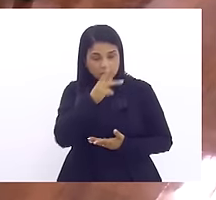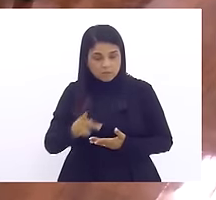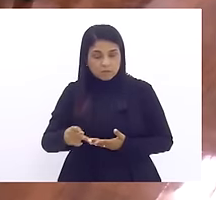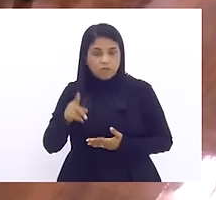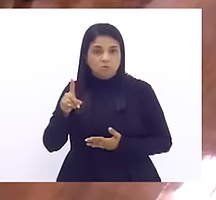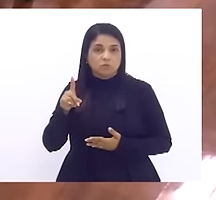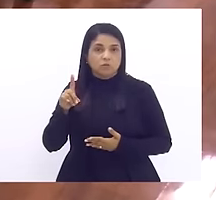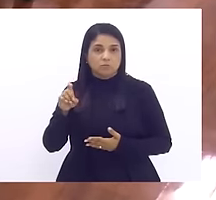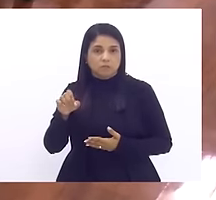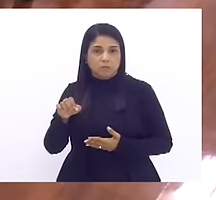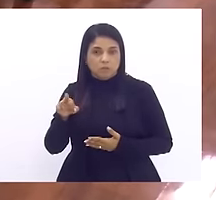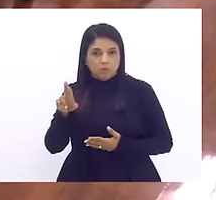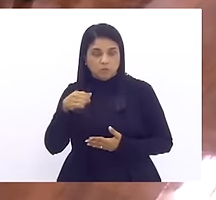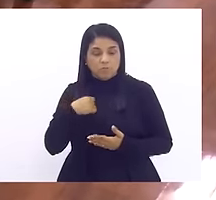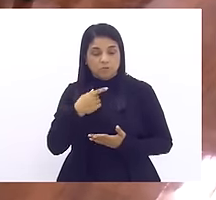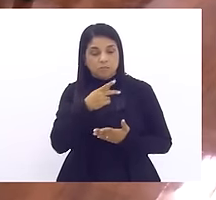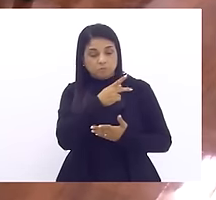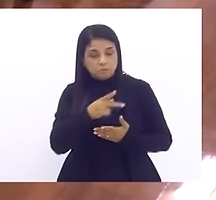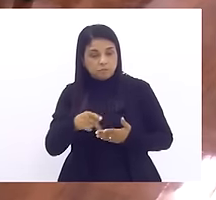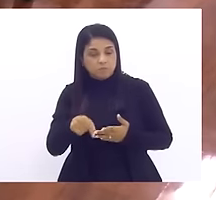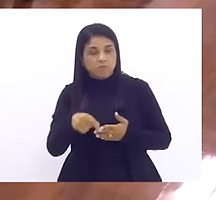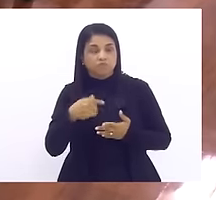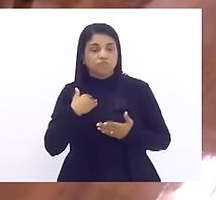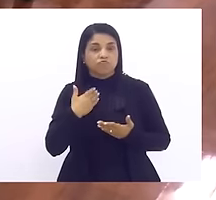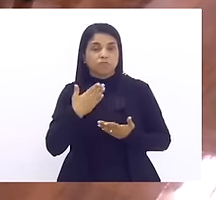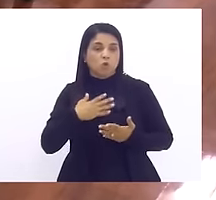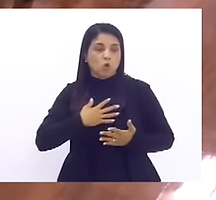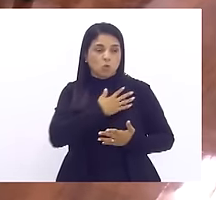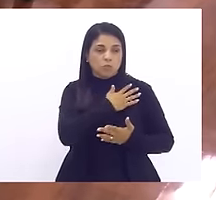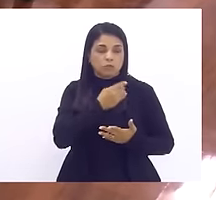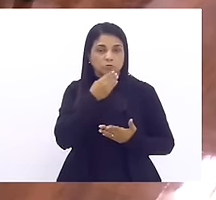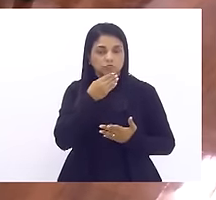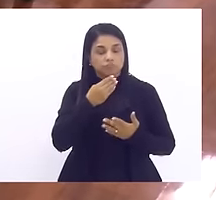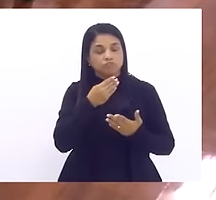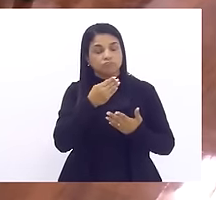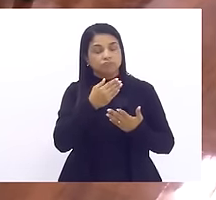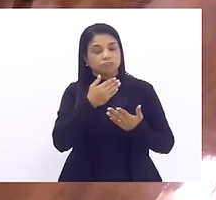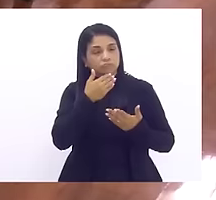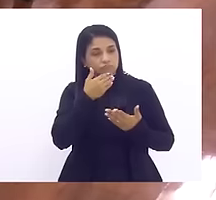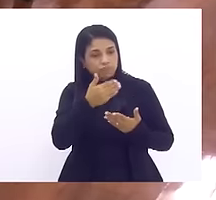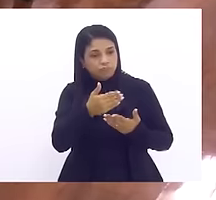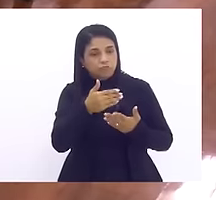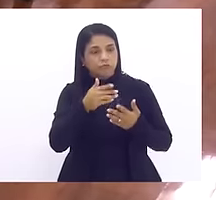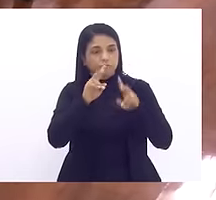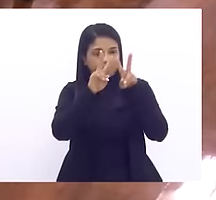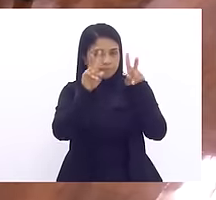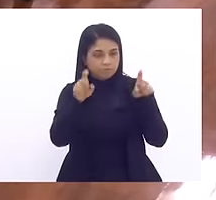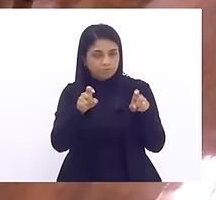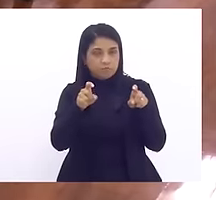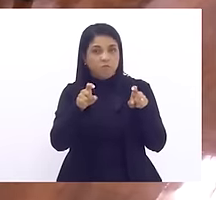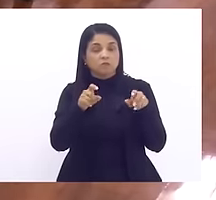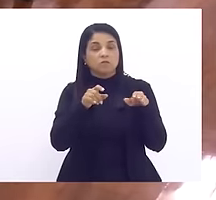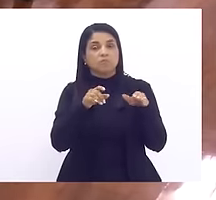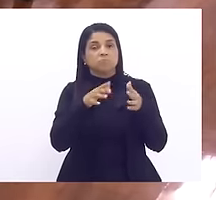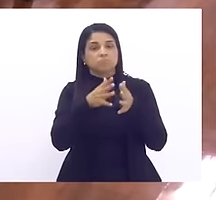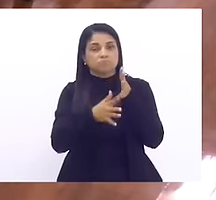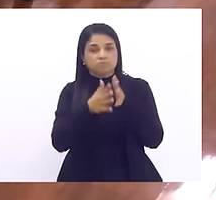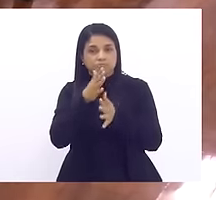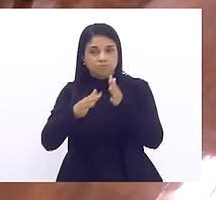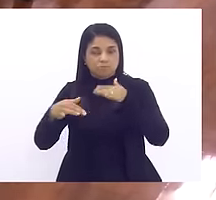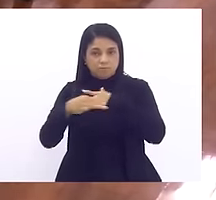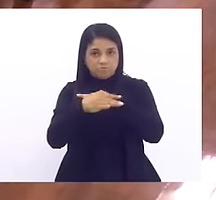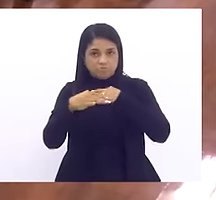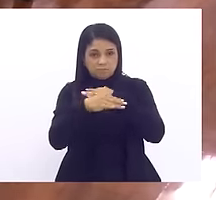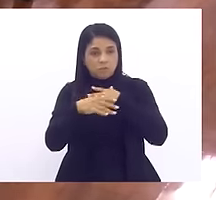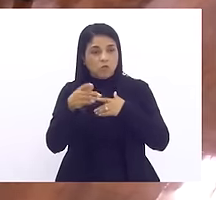Detro senhor presidente ex-comandante tendo em vista a necessidade de promover ajuste entre parênteses ordenamento Urbano onde frequentemente